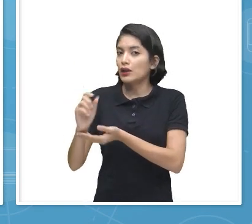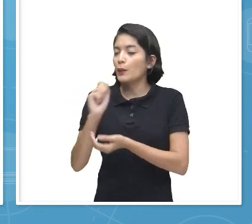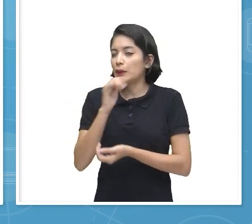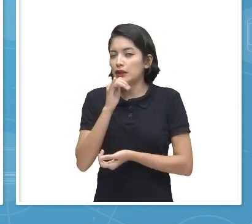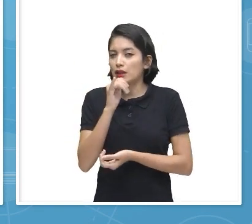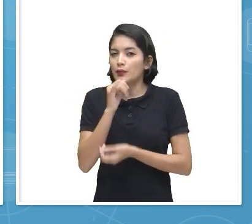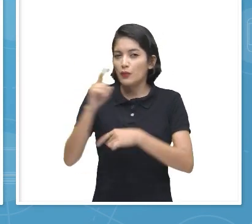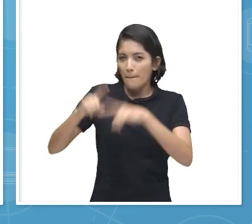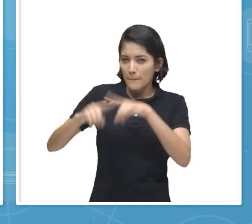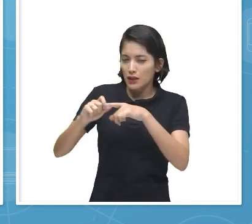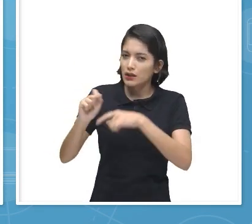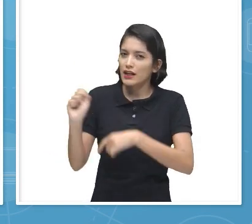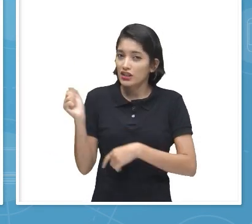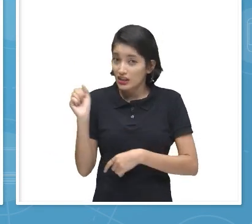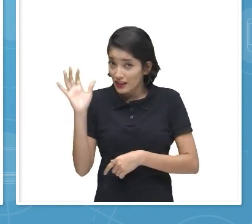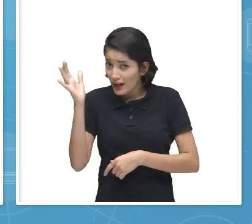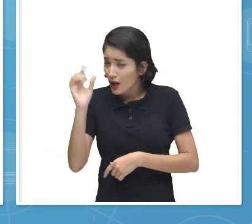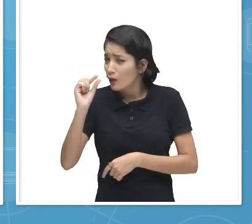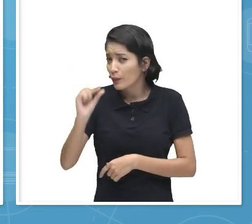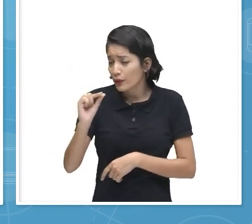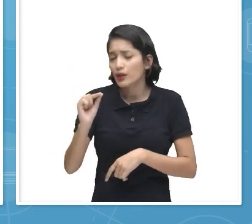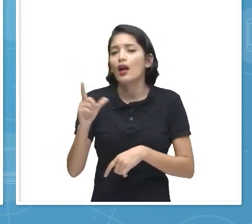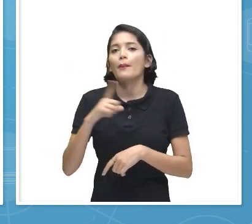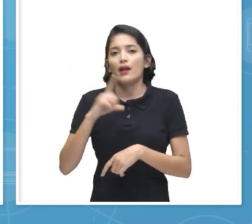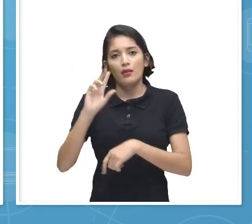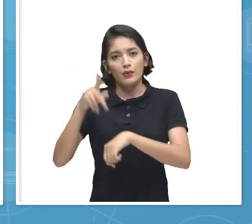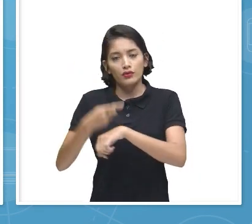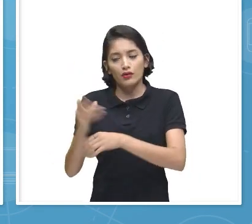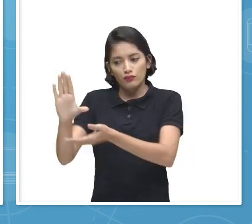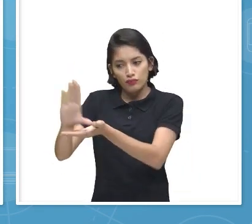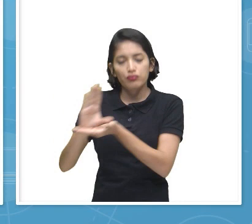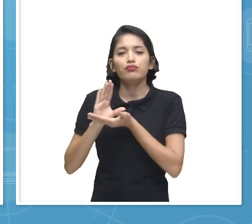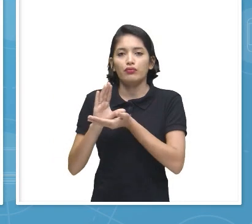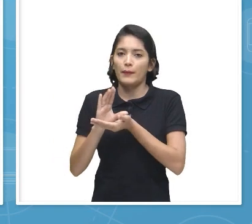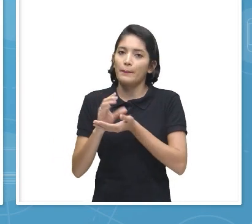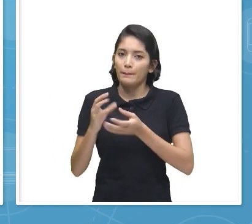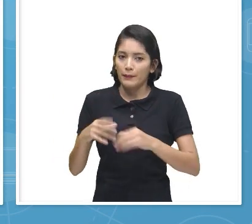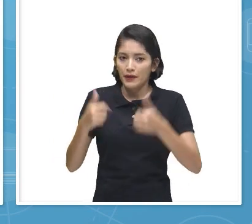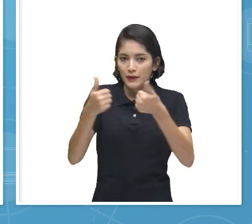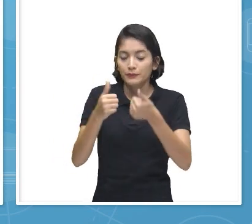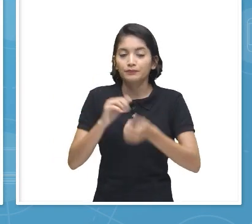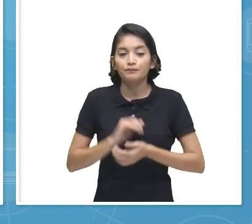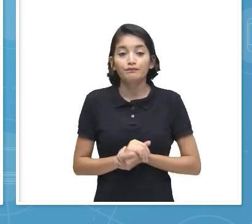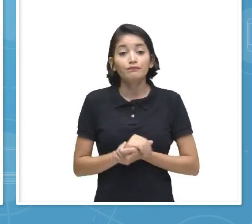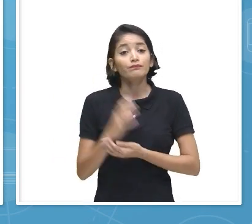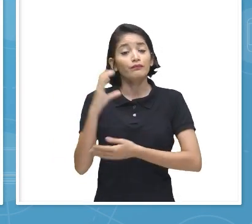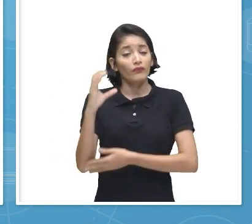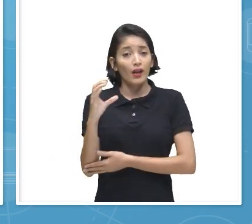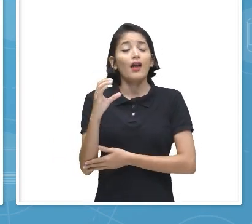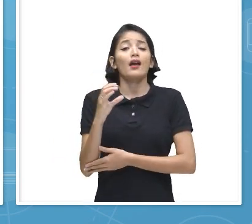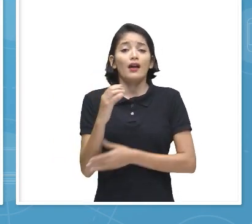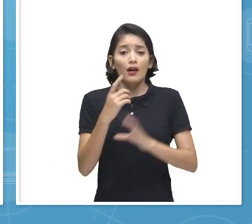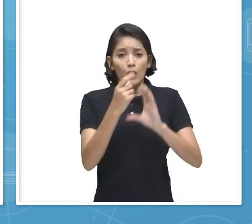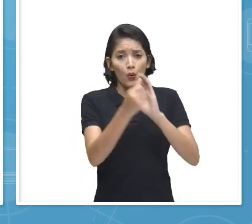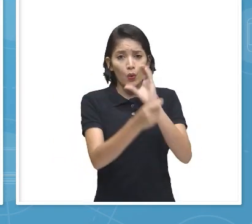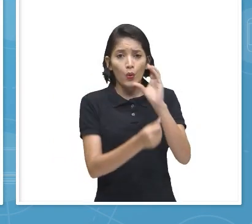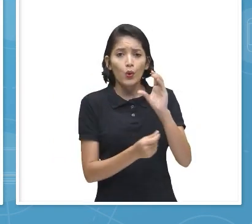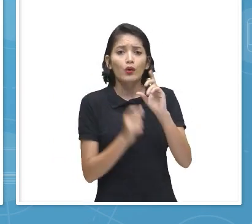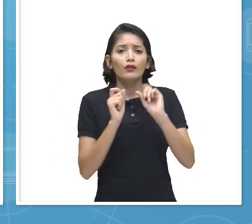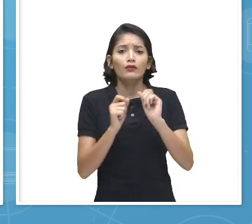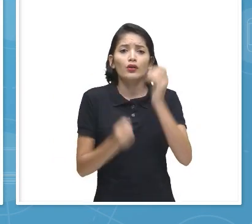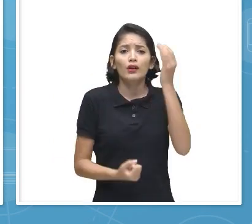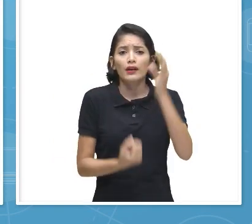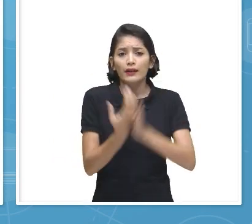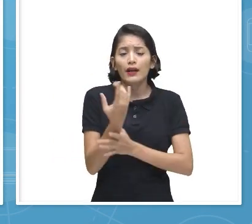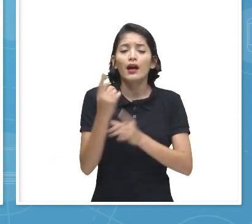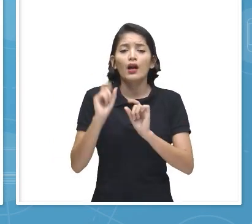seus produtos para poder, né, ter esse lucro. Letra C. O capitalismo financeiro foi construído para combater a suposta